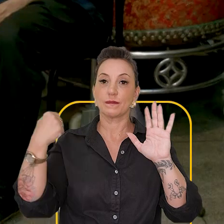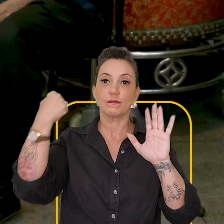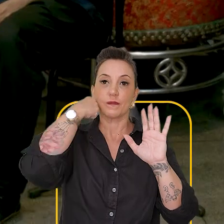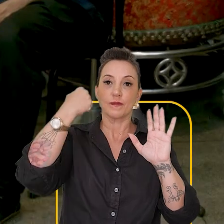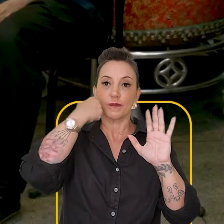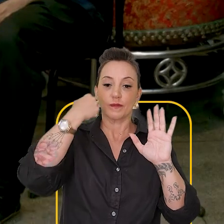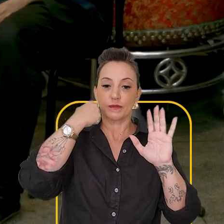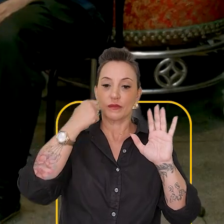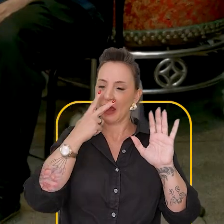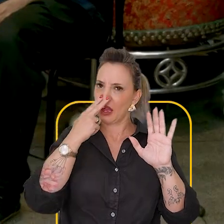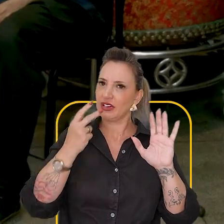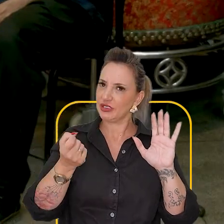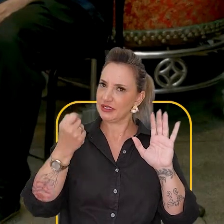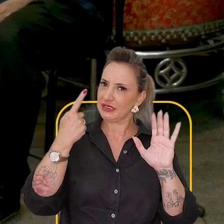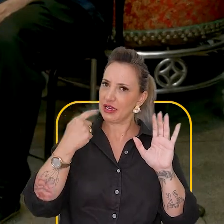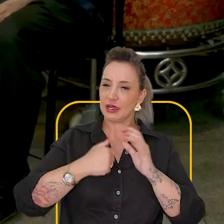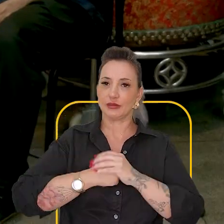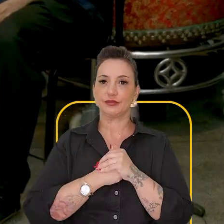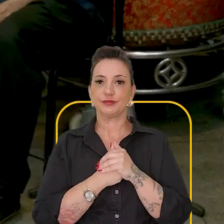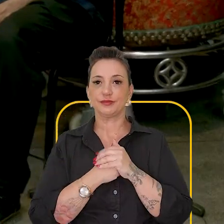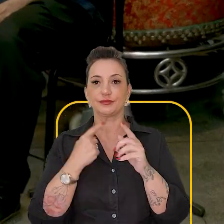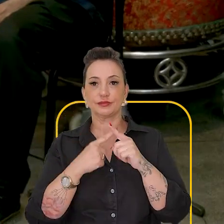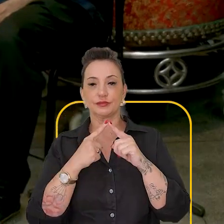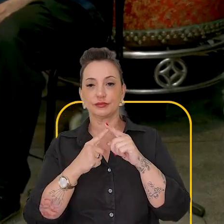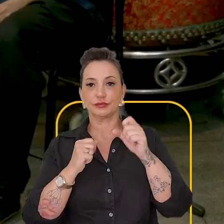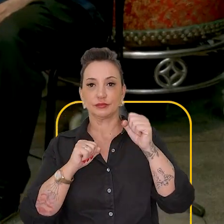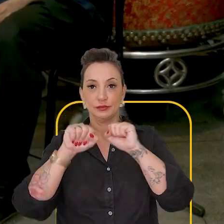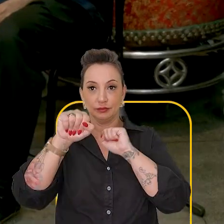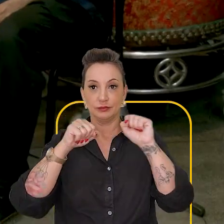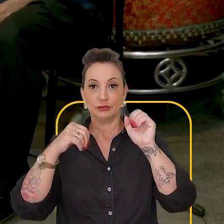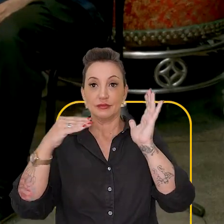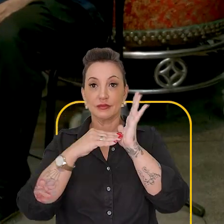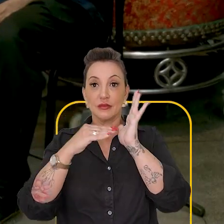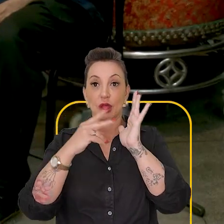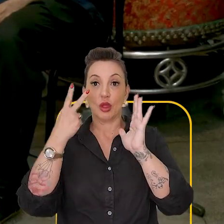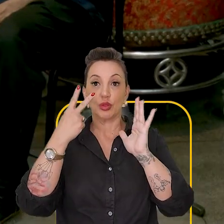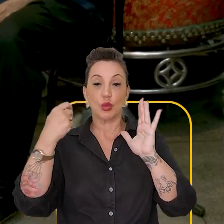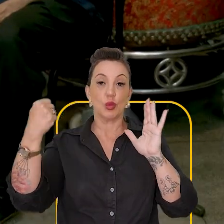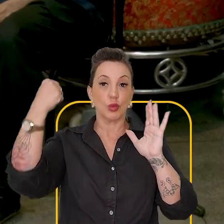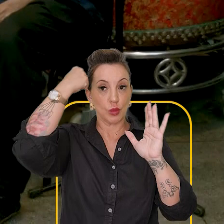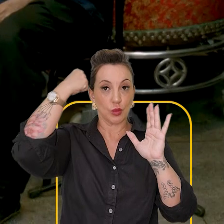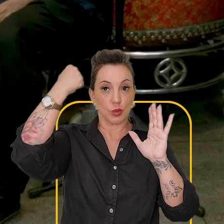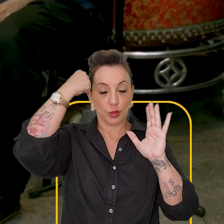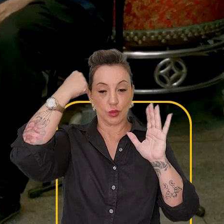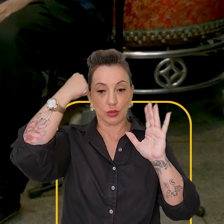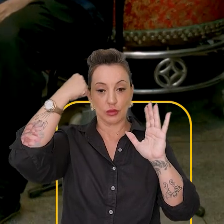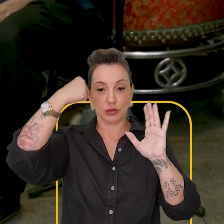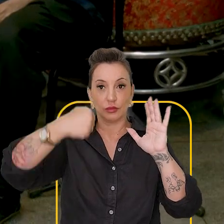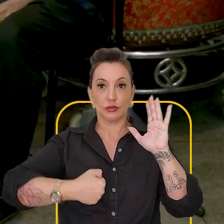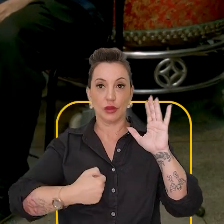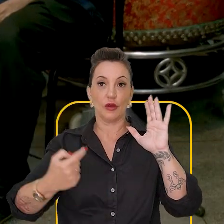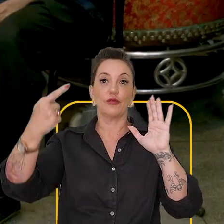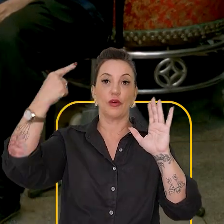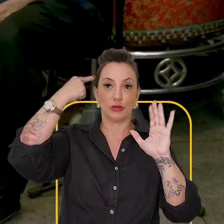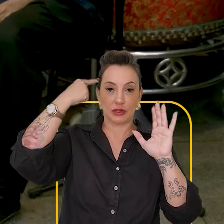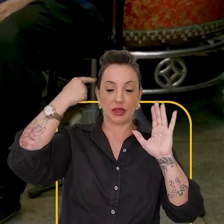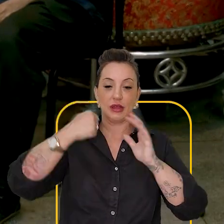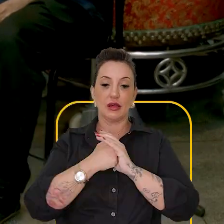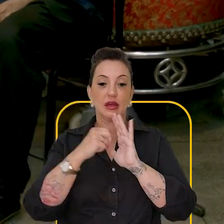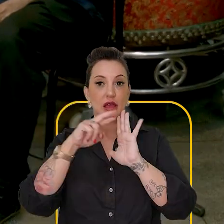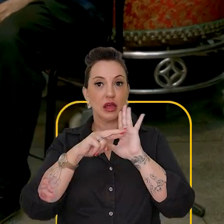seguido no rosto que eu achava muito estranho Então você podia dar no máximo dois socos na cabeça e tinha que dar um embaixo e voltar em